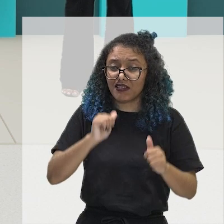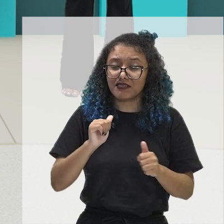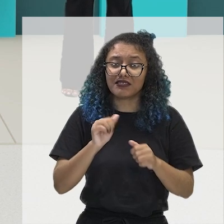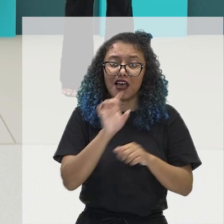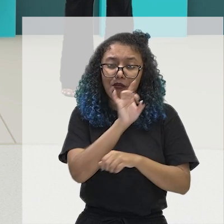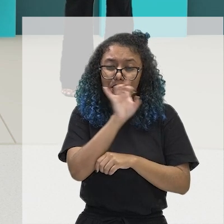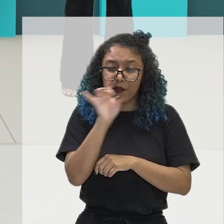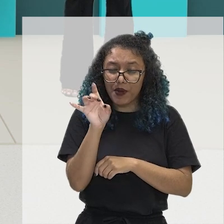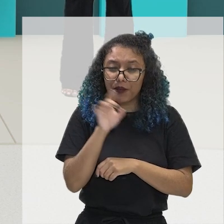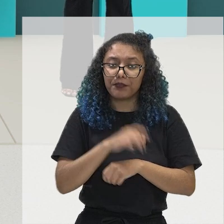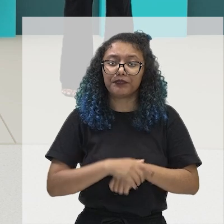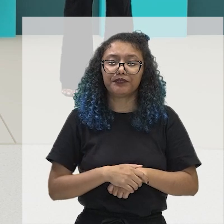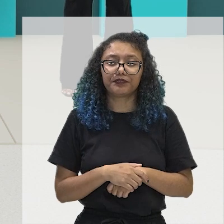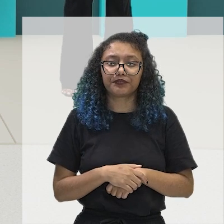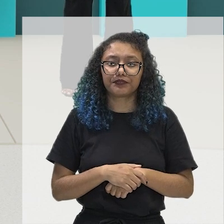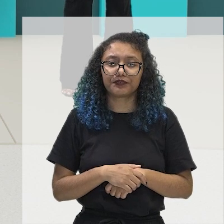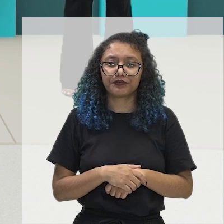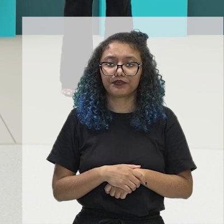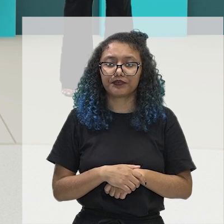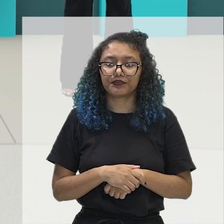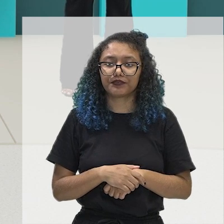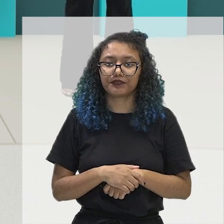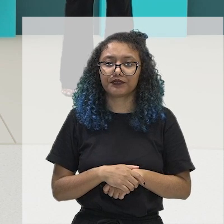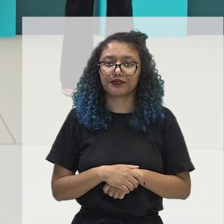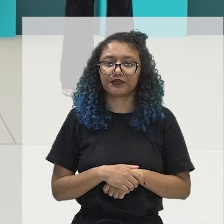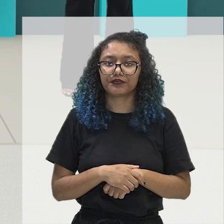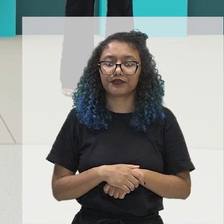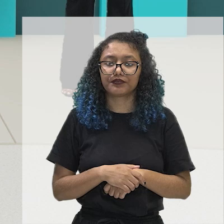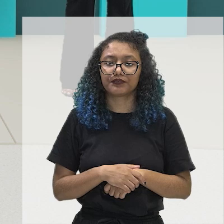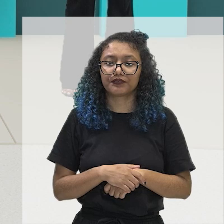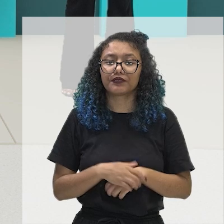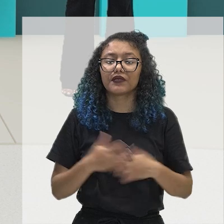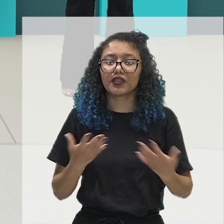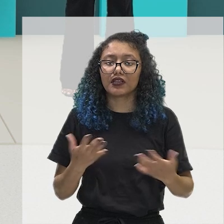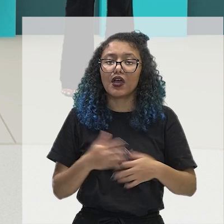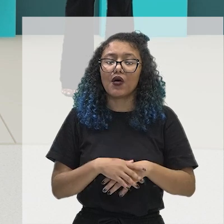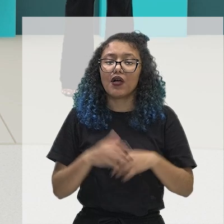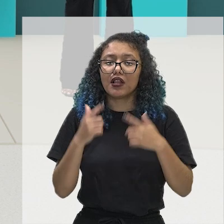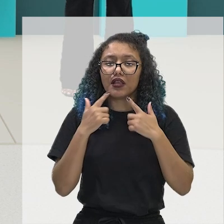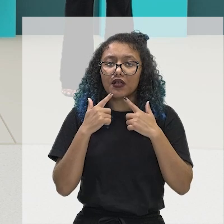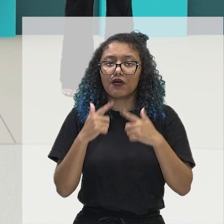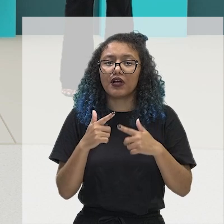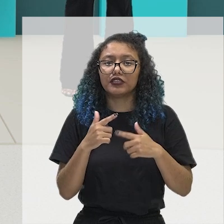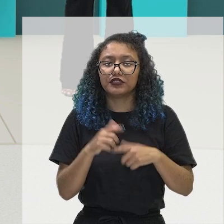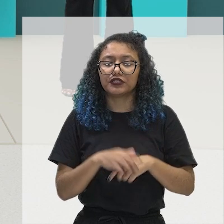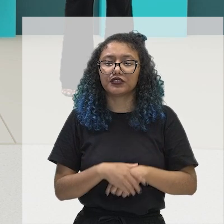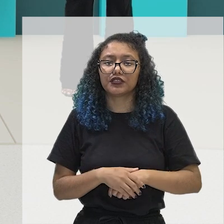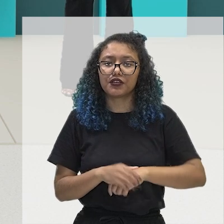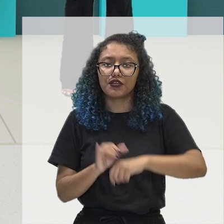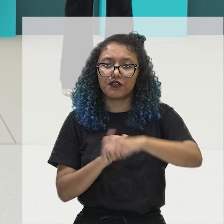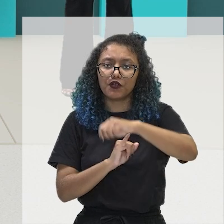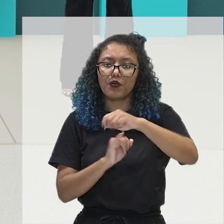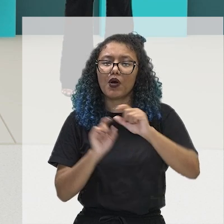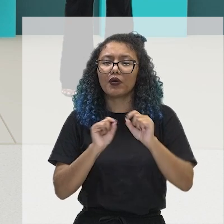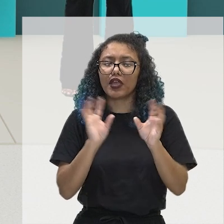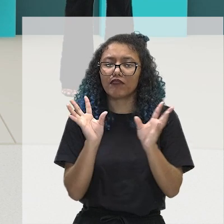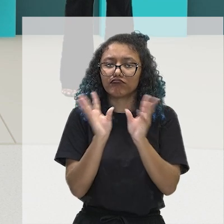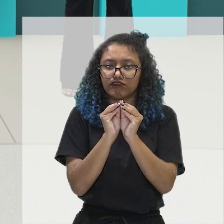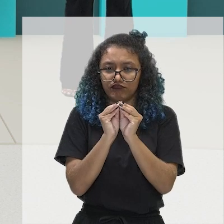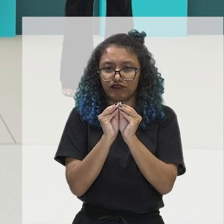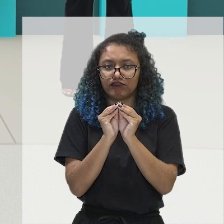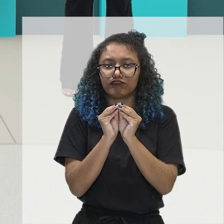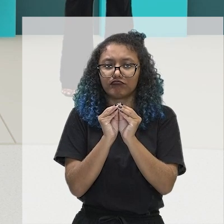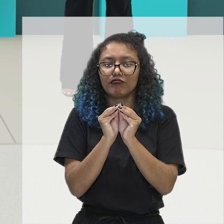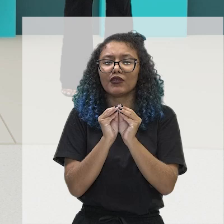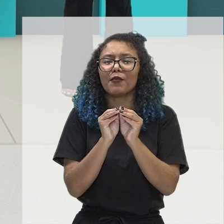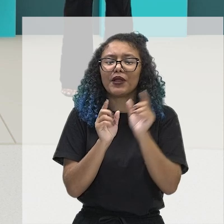aqui. Geralmente, a linguagem informal, ela vem mais abreviada, né? Ela